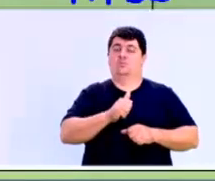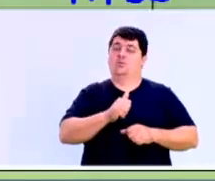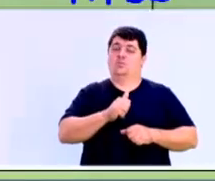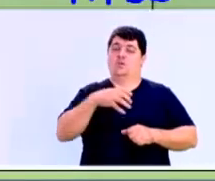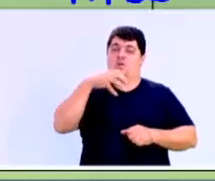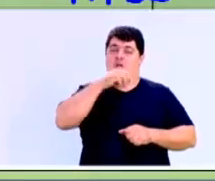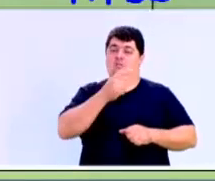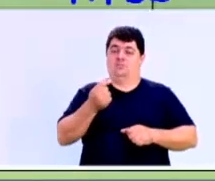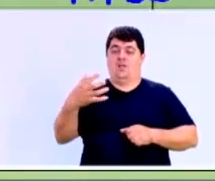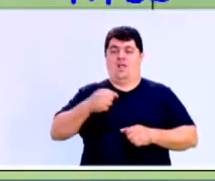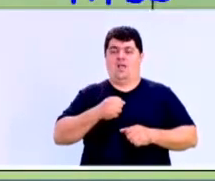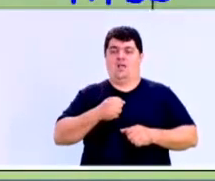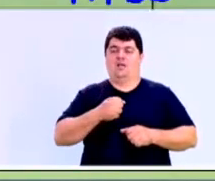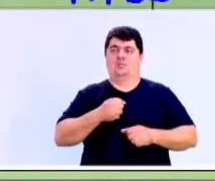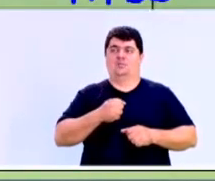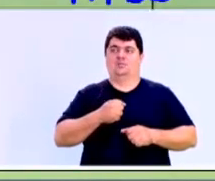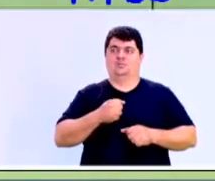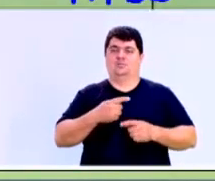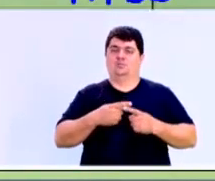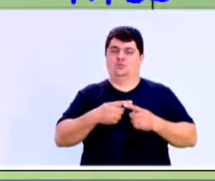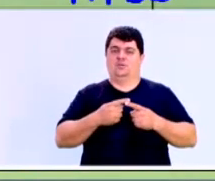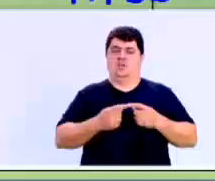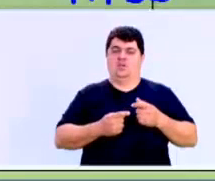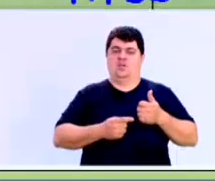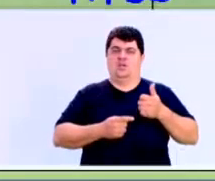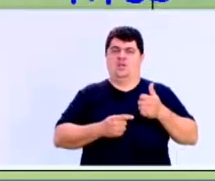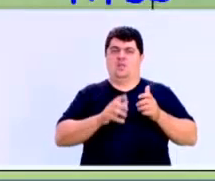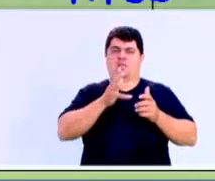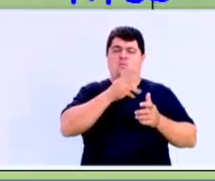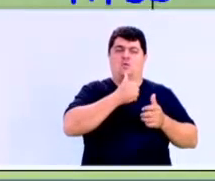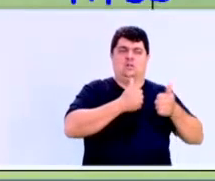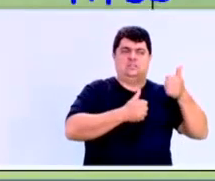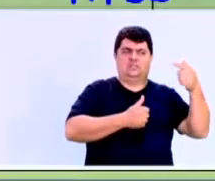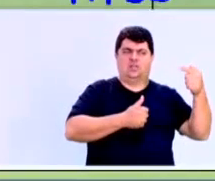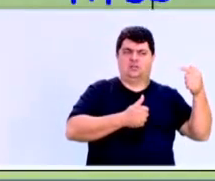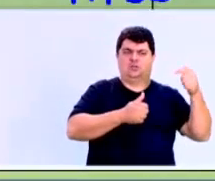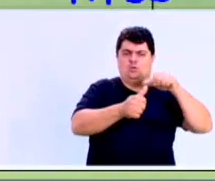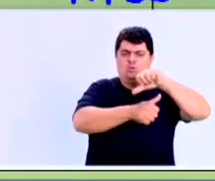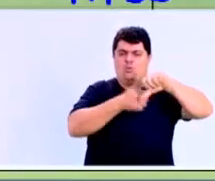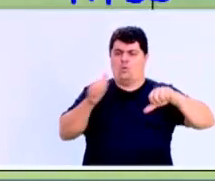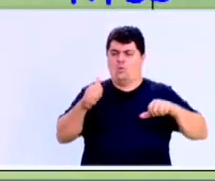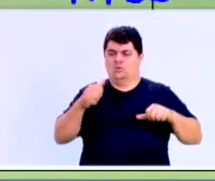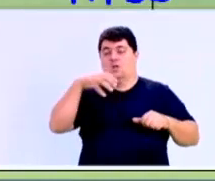11,93 dias, ou seja, nesse caso aqui... Melhorou.